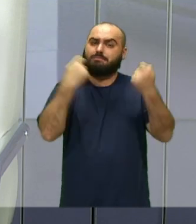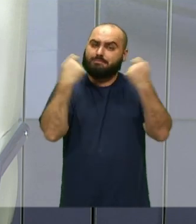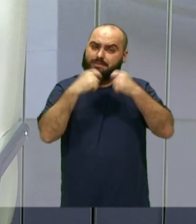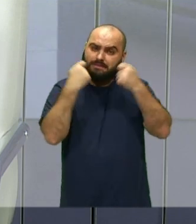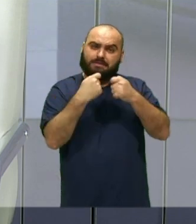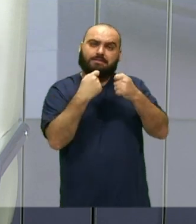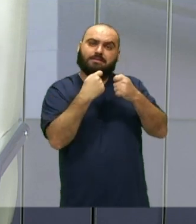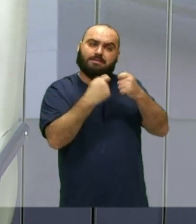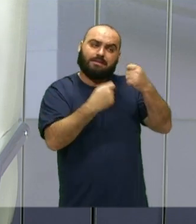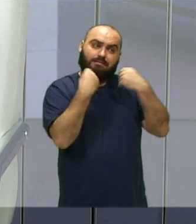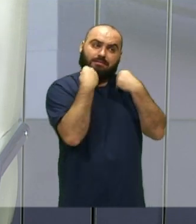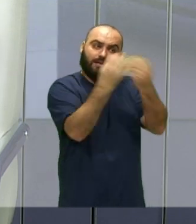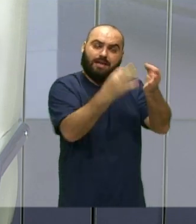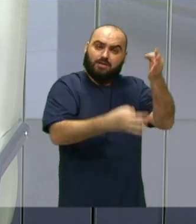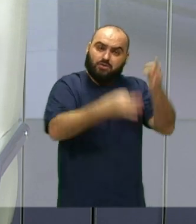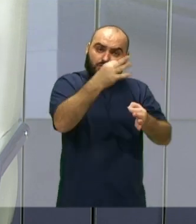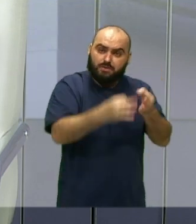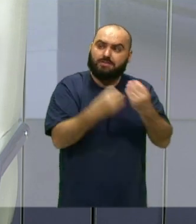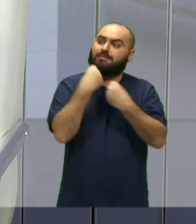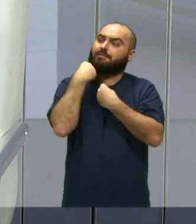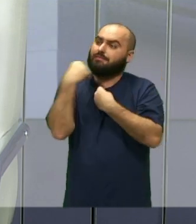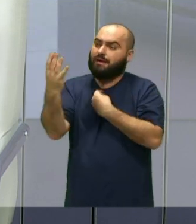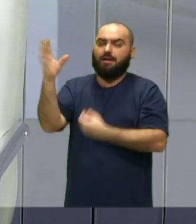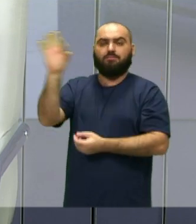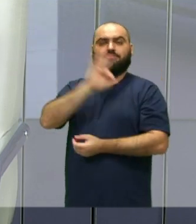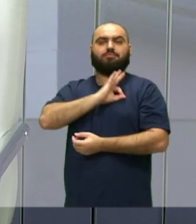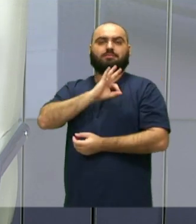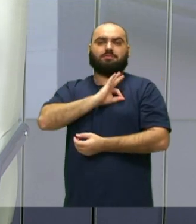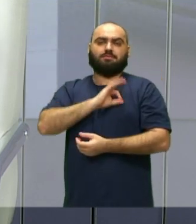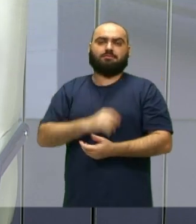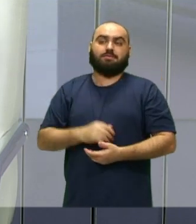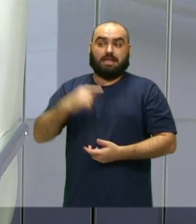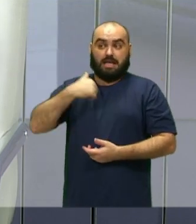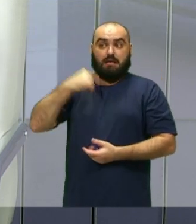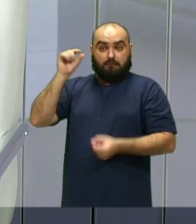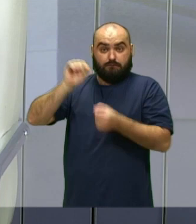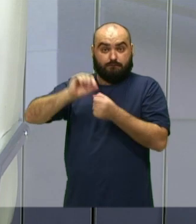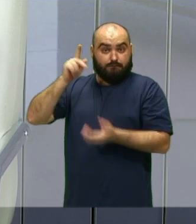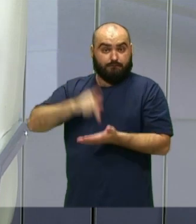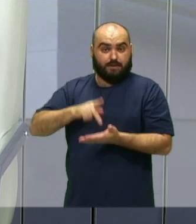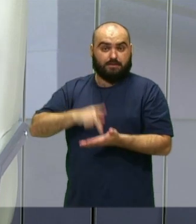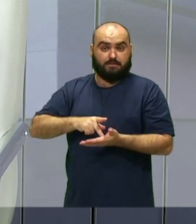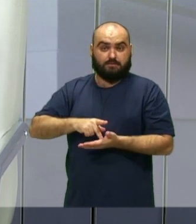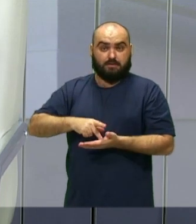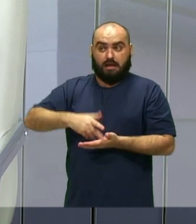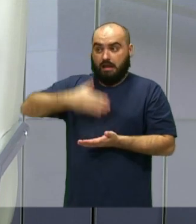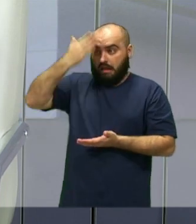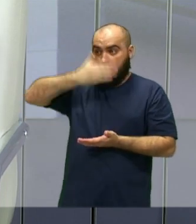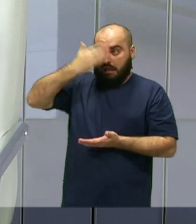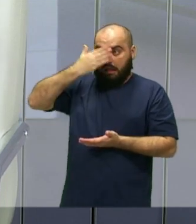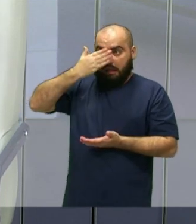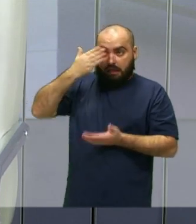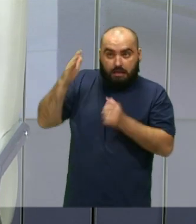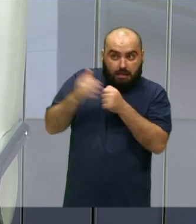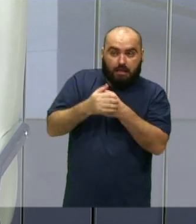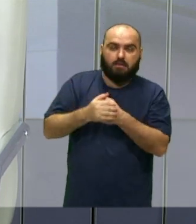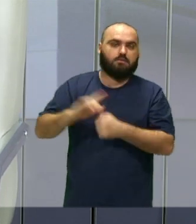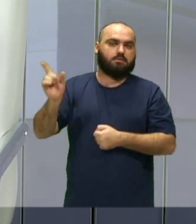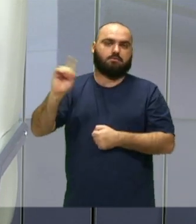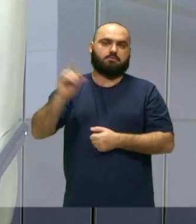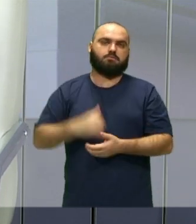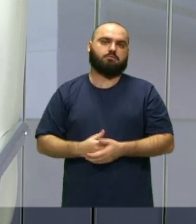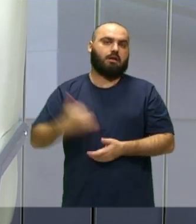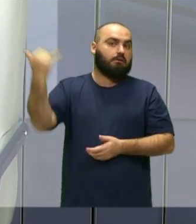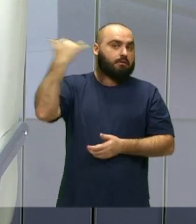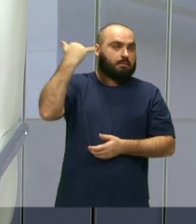para o juiz, tem que encaminhar para a polícia. O que eu faço, de fato, é não fingir que eu não vejo. E também não pego informação